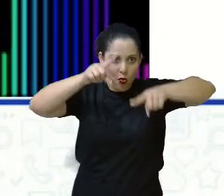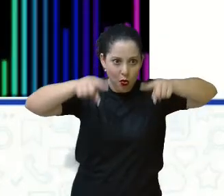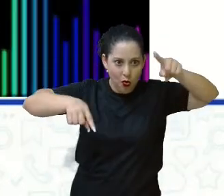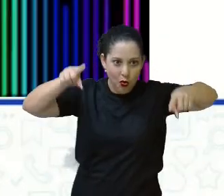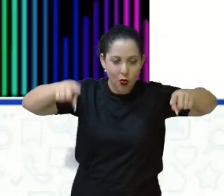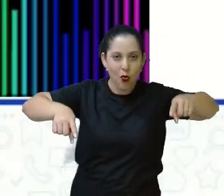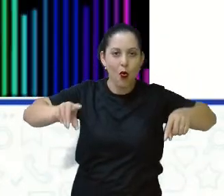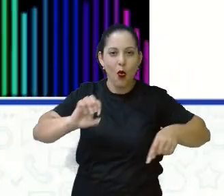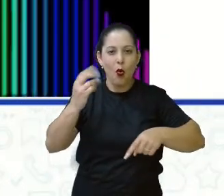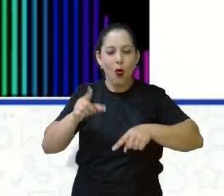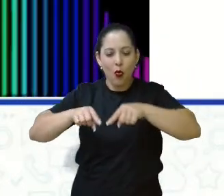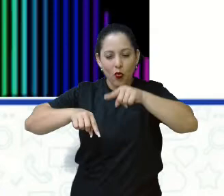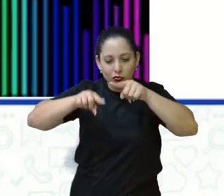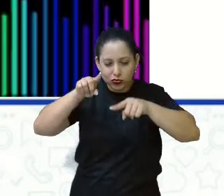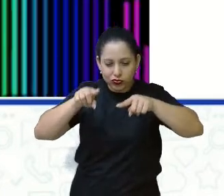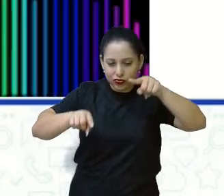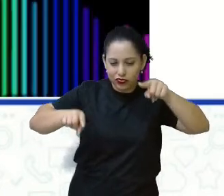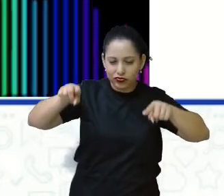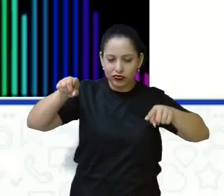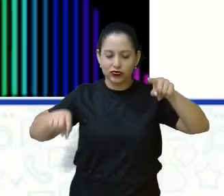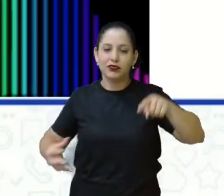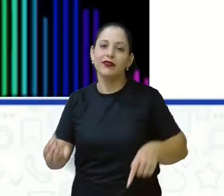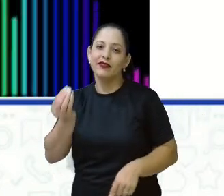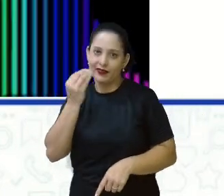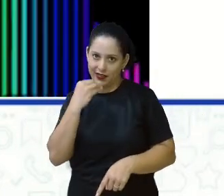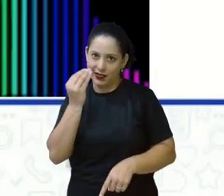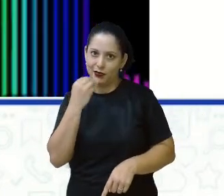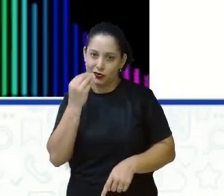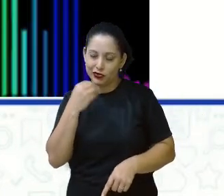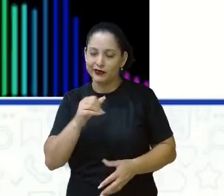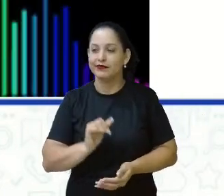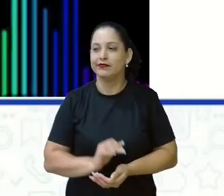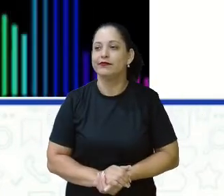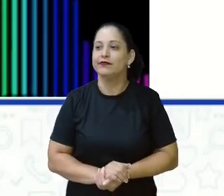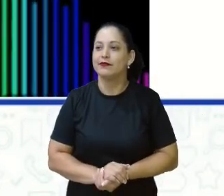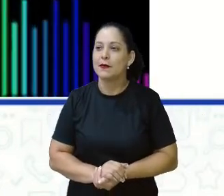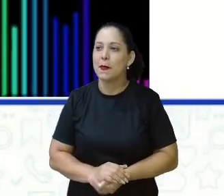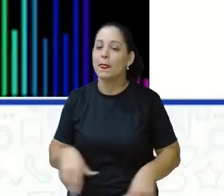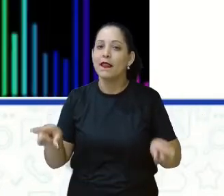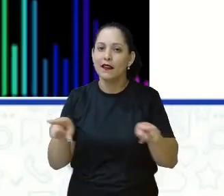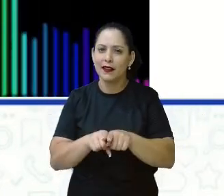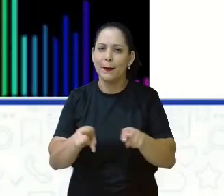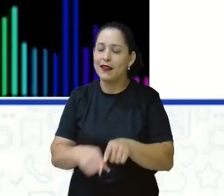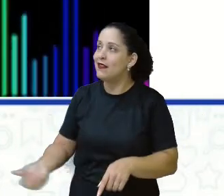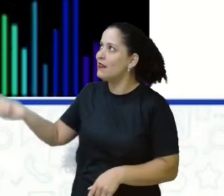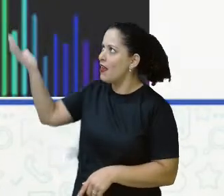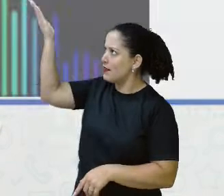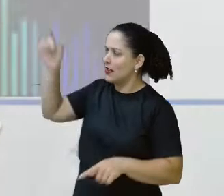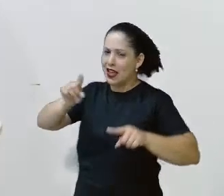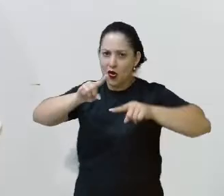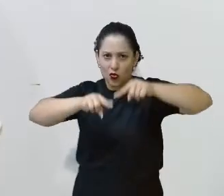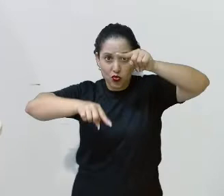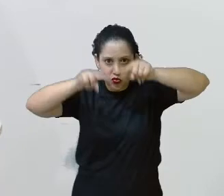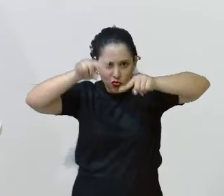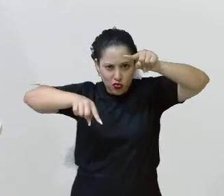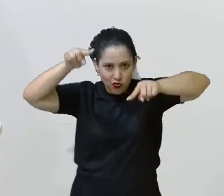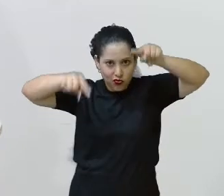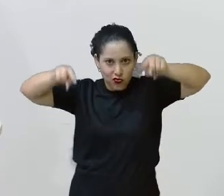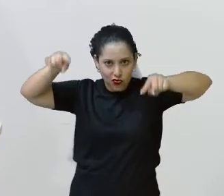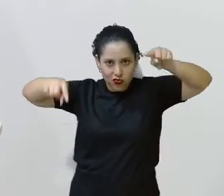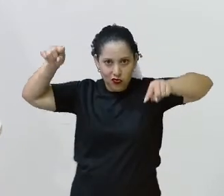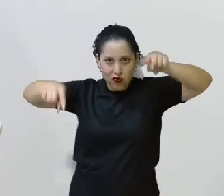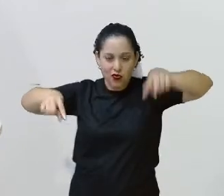mais acanhadas, vão gerar sons fracos. Ô, Vilma, é interessante essa imagem que você colocou aí, que mostra realmente